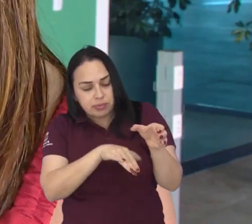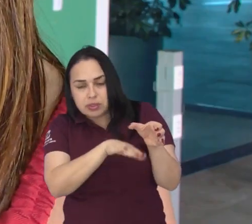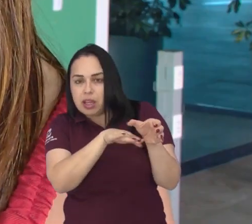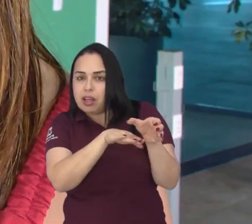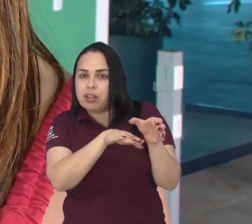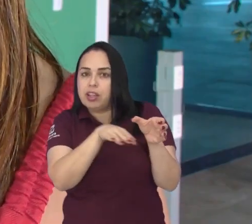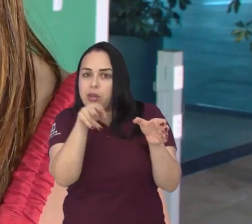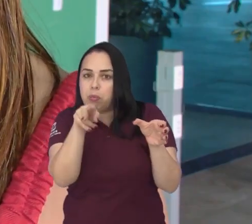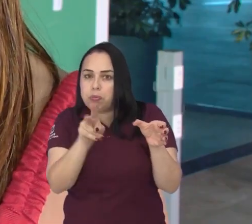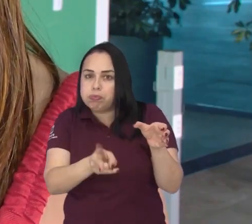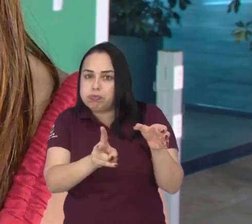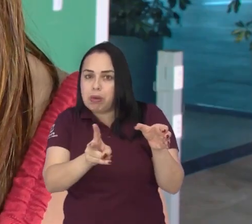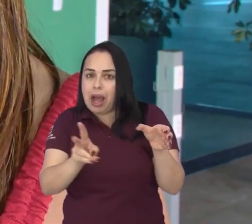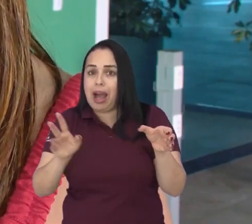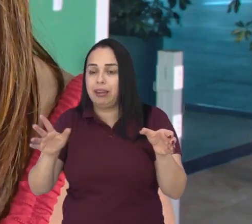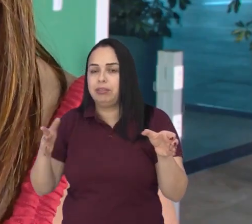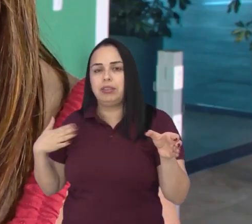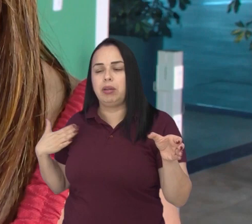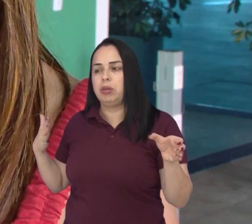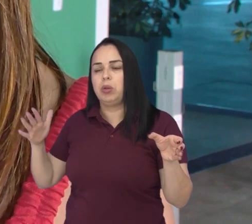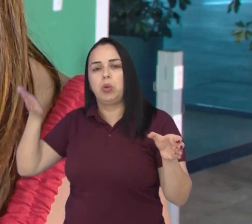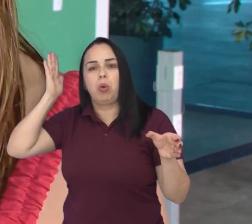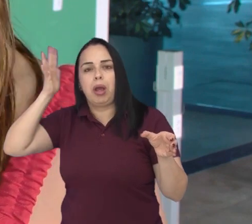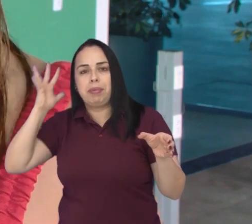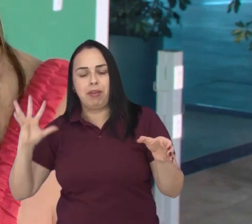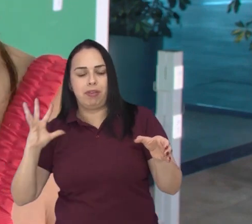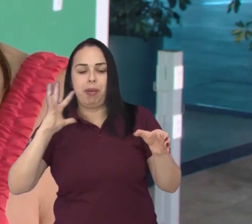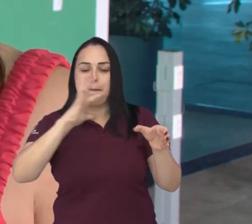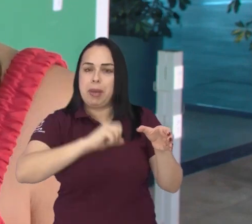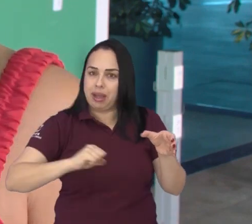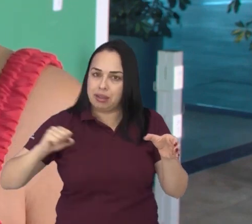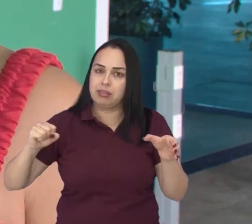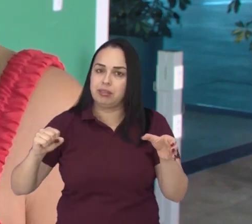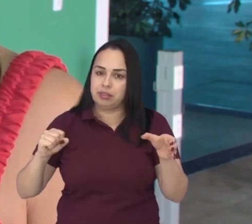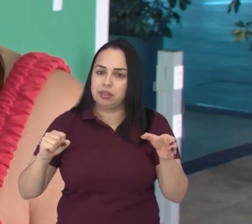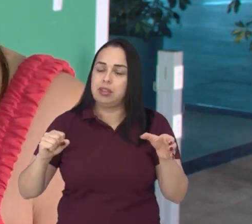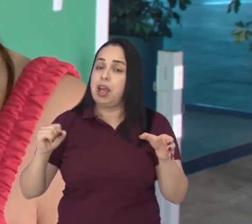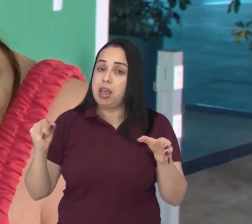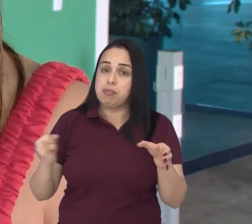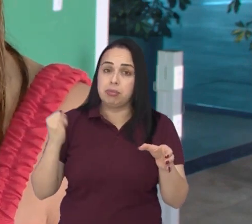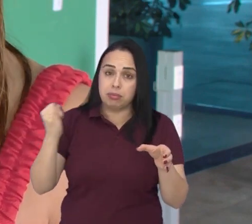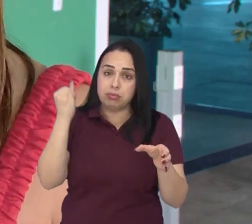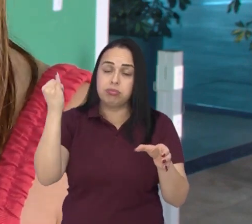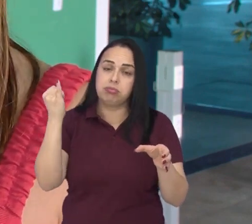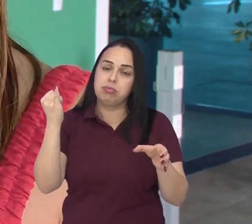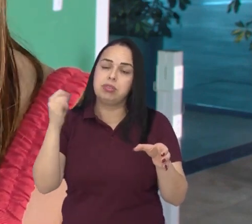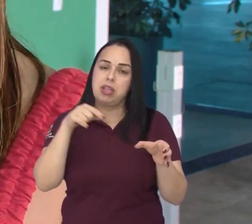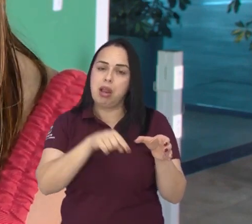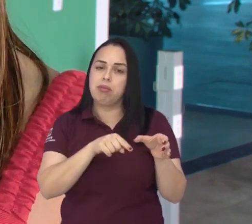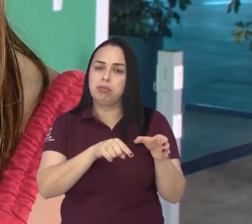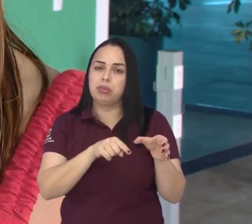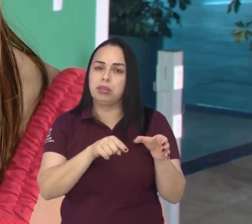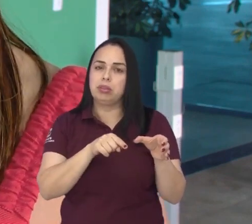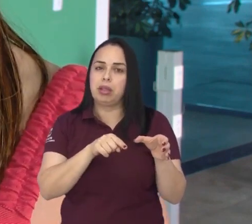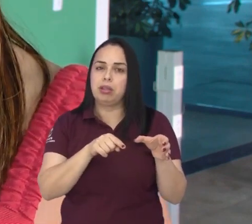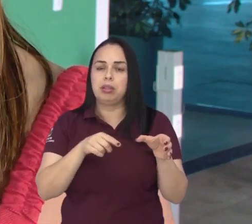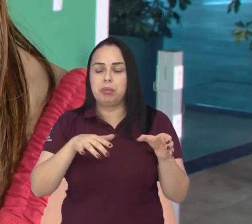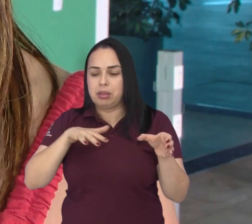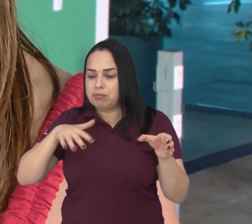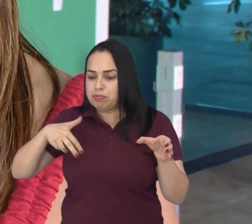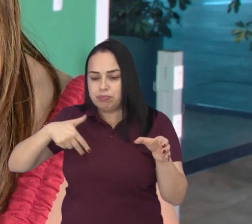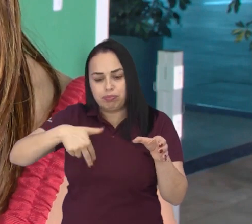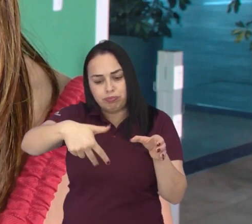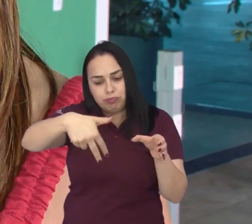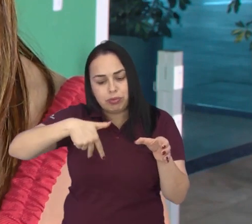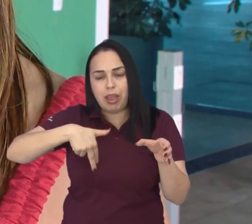resíduo preservado até que a coleta venha com uma frequência menor, isso é muito relevante para a gente. Ela faz com que o convívio